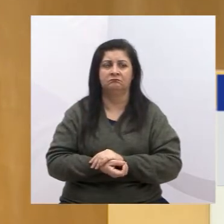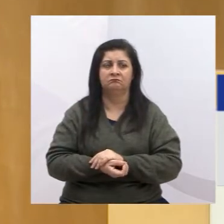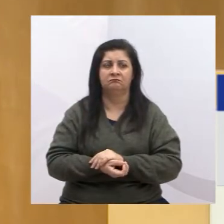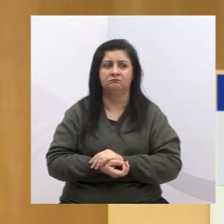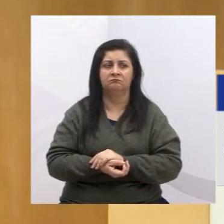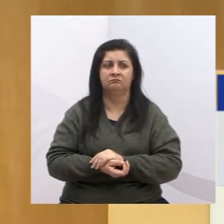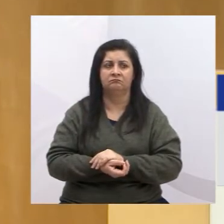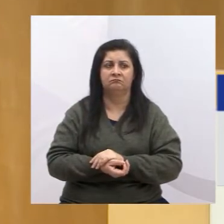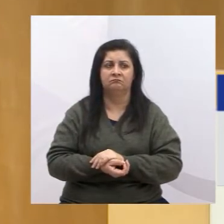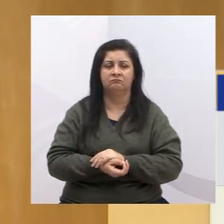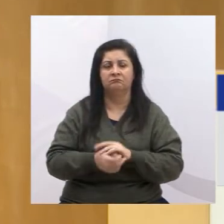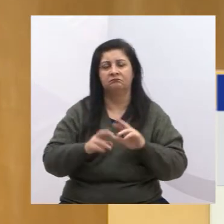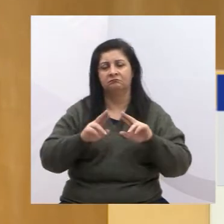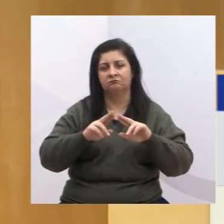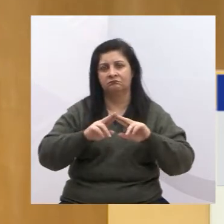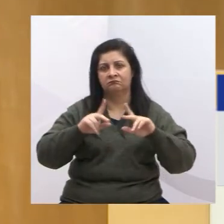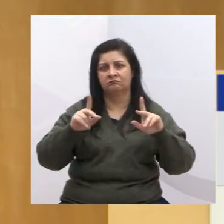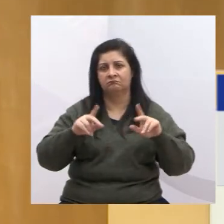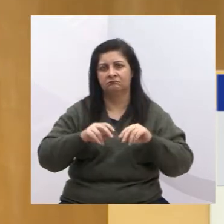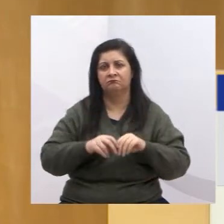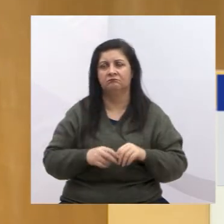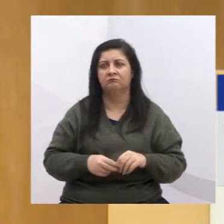Então é bastante diferente.